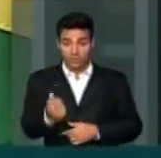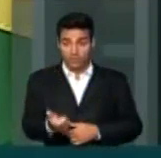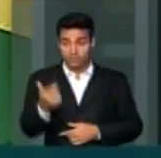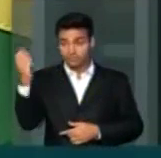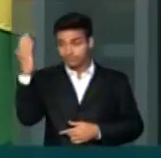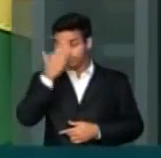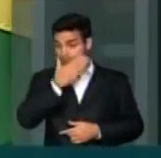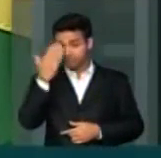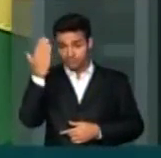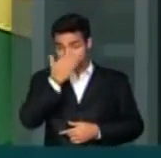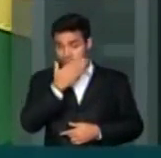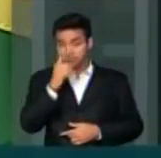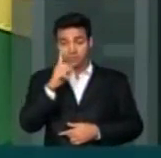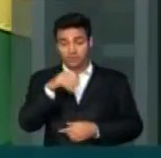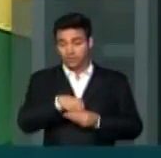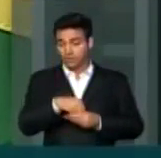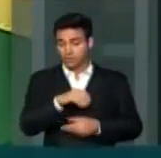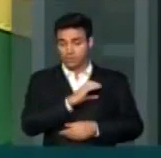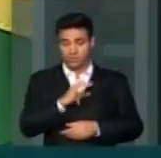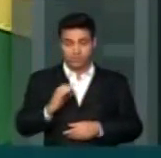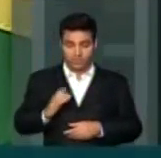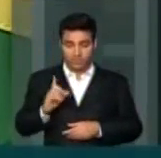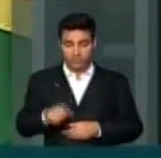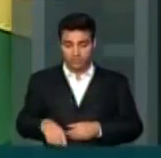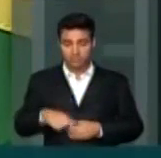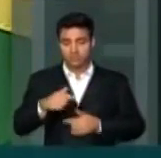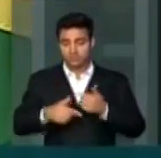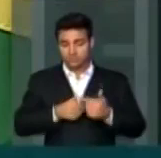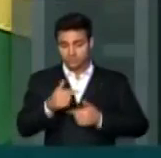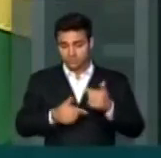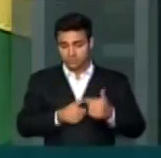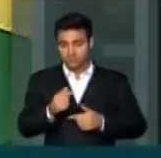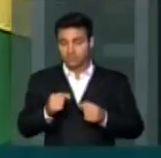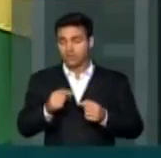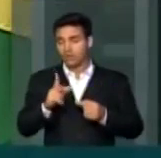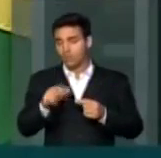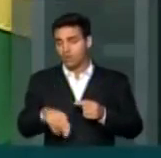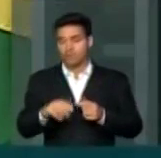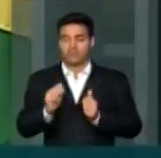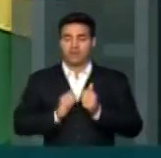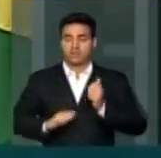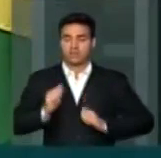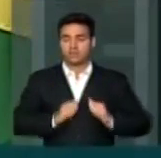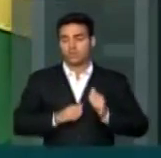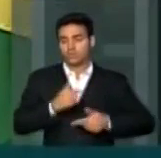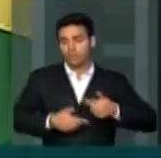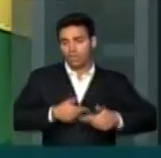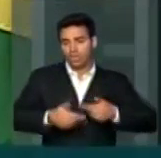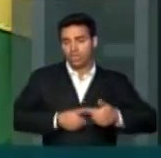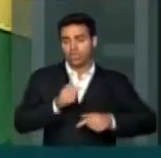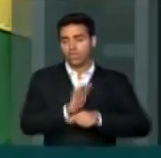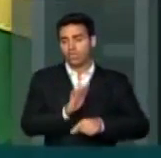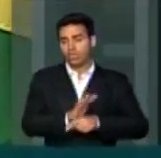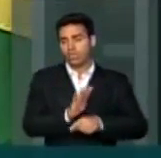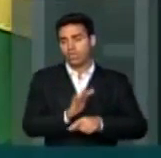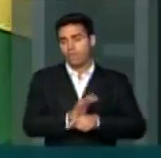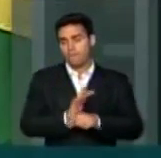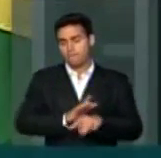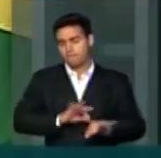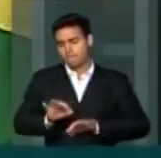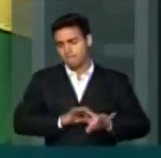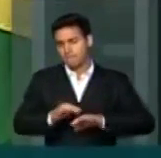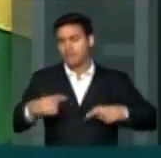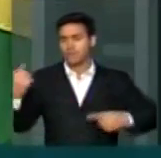das comissões que se tecem com desvelo de artesão abnegado as aspirações e os sonhos nacionais